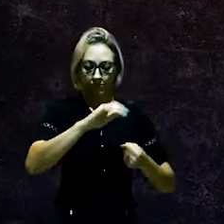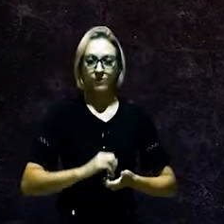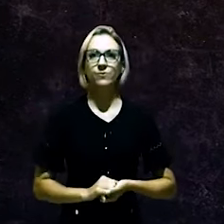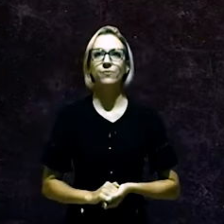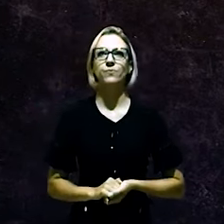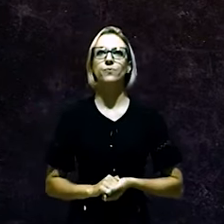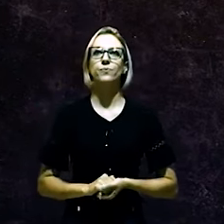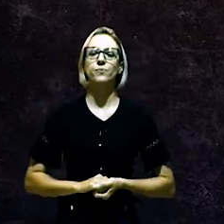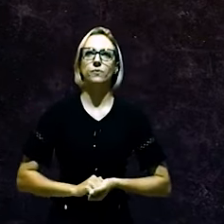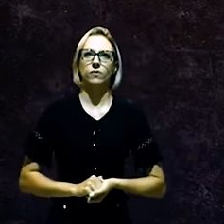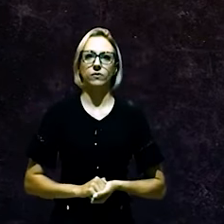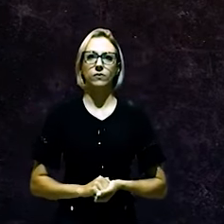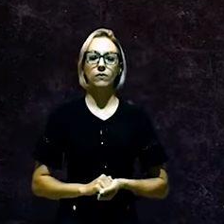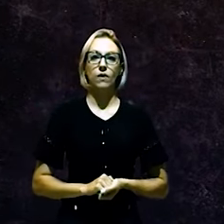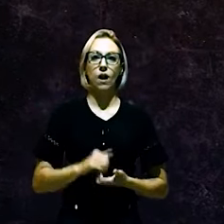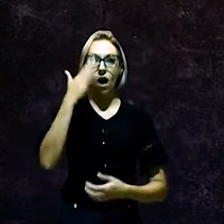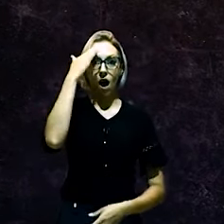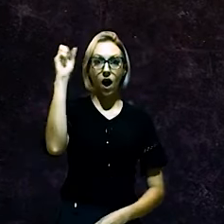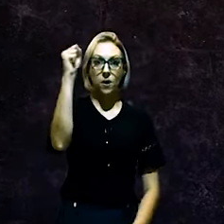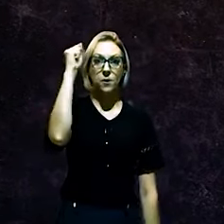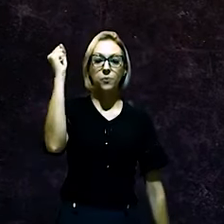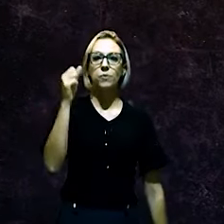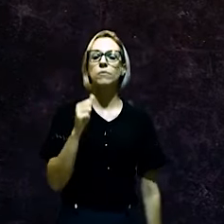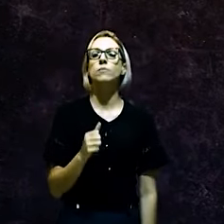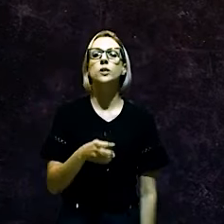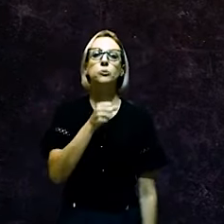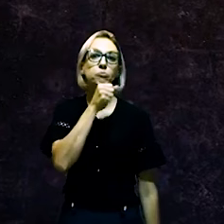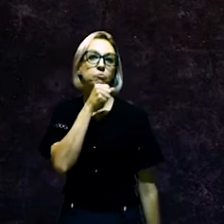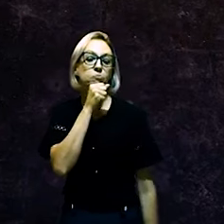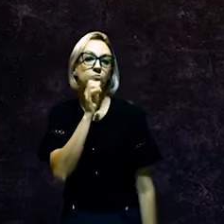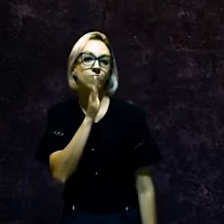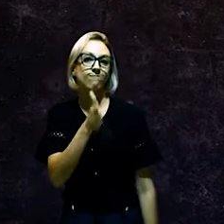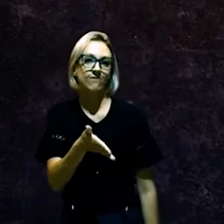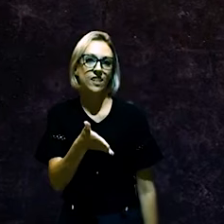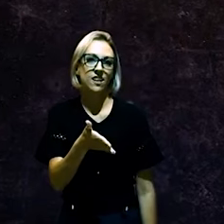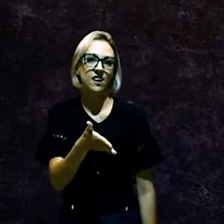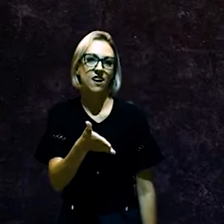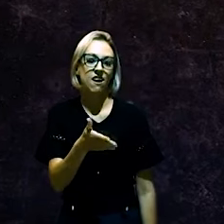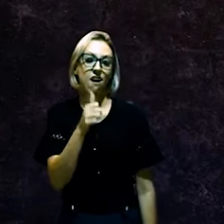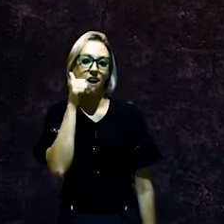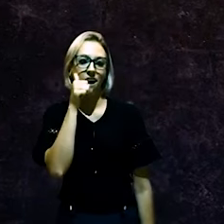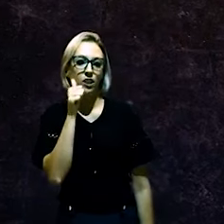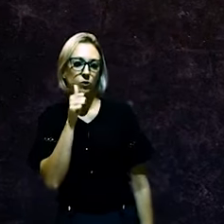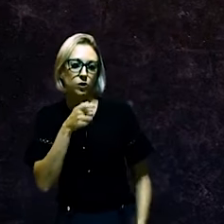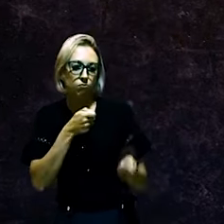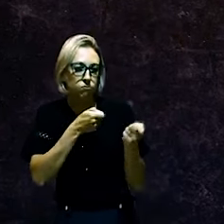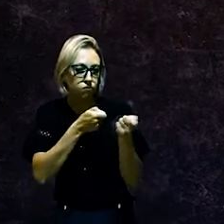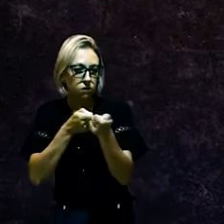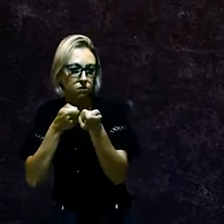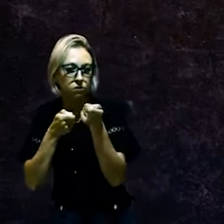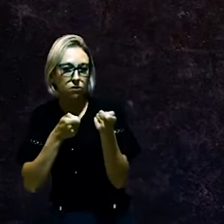suas mulheres lhe perverteram o coração para seguirem outros deuses. E